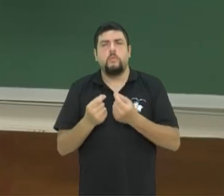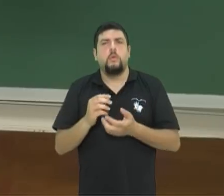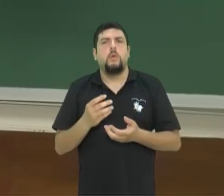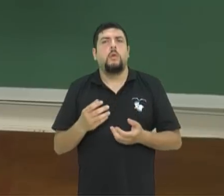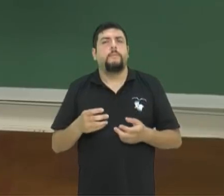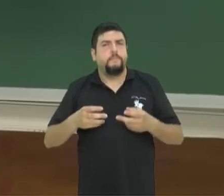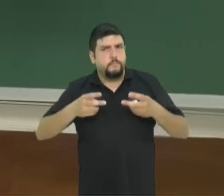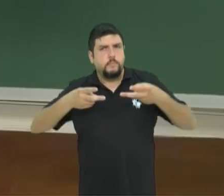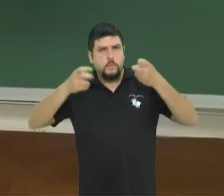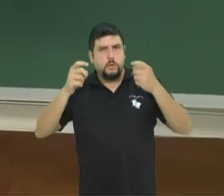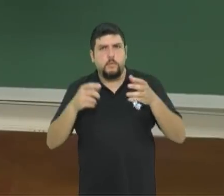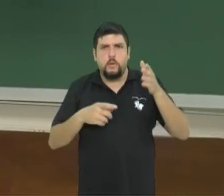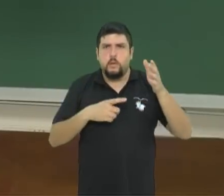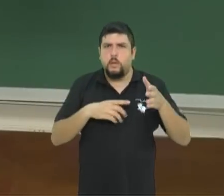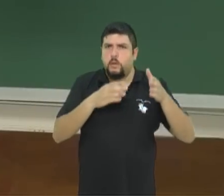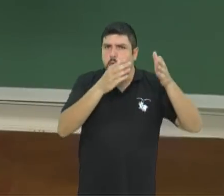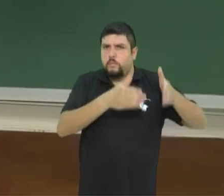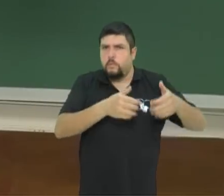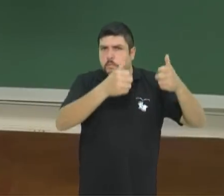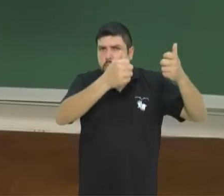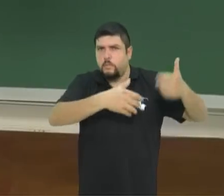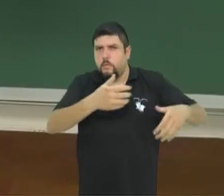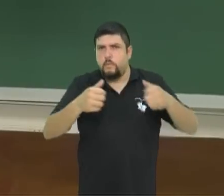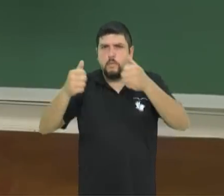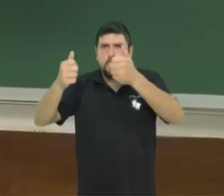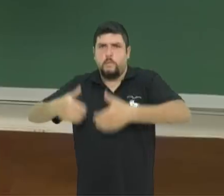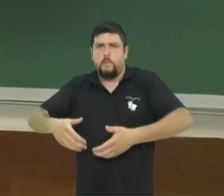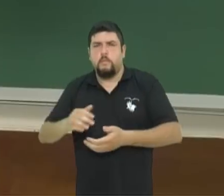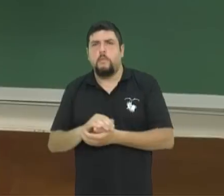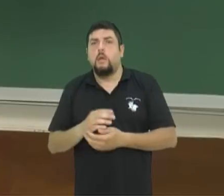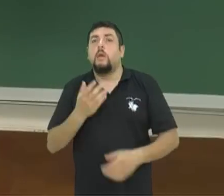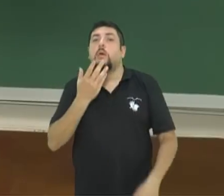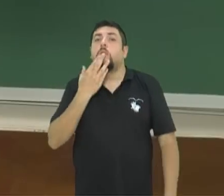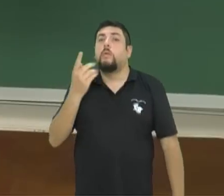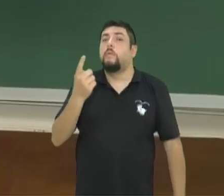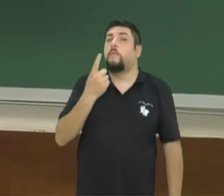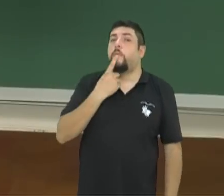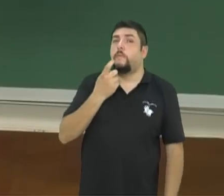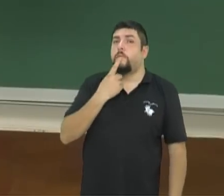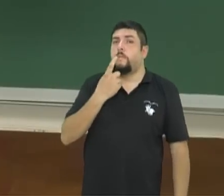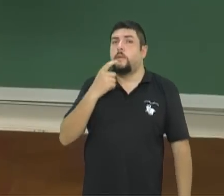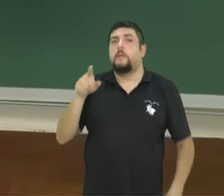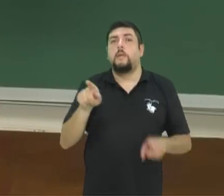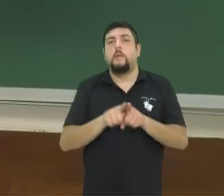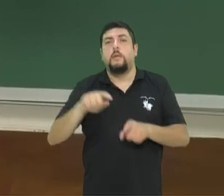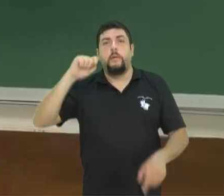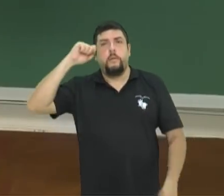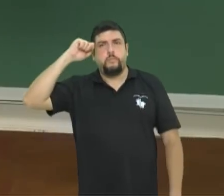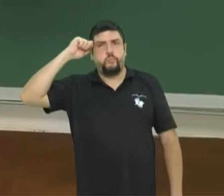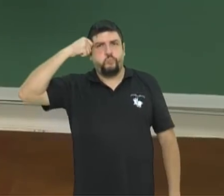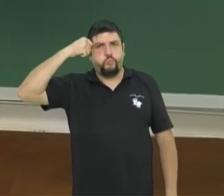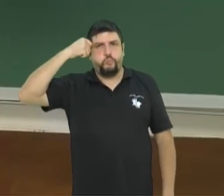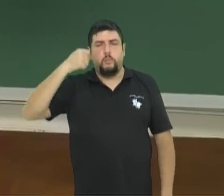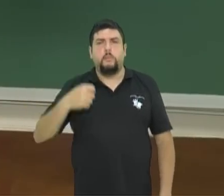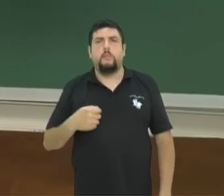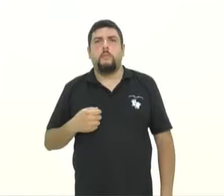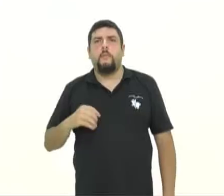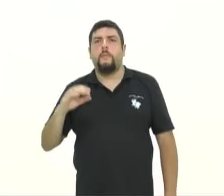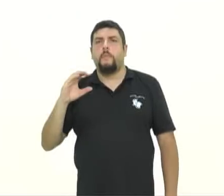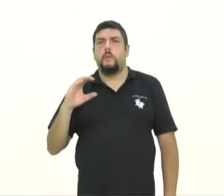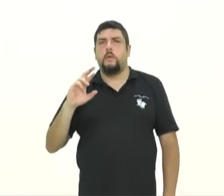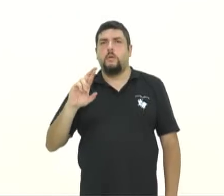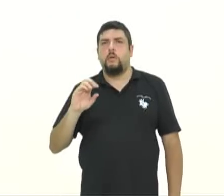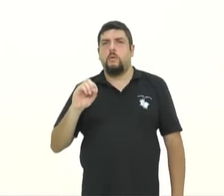dos dois casos que estão aqui as palavras grafadas na cor vermelha e em negrito, né? Então, observem aqui, ó, Cronos, vírgula,